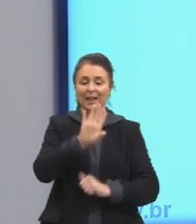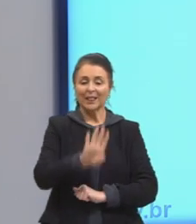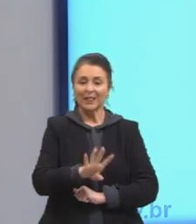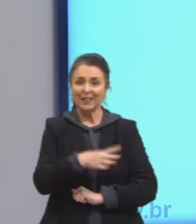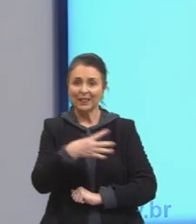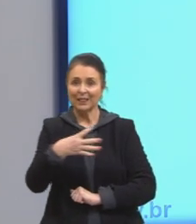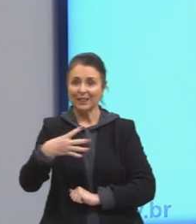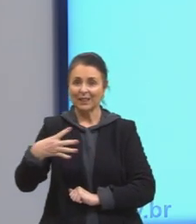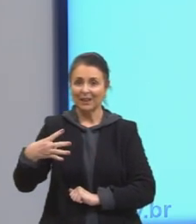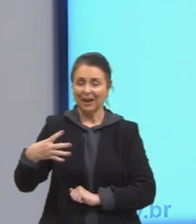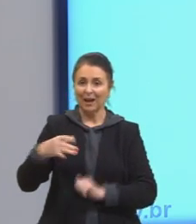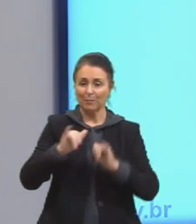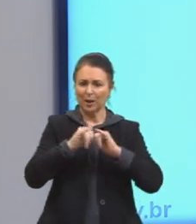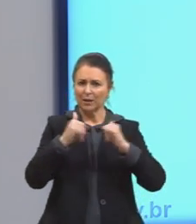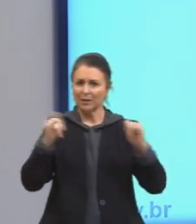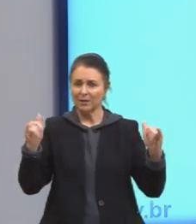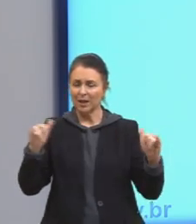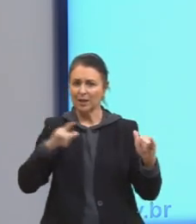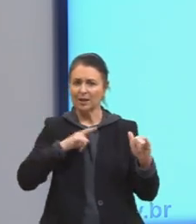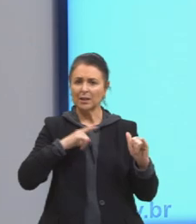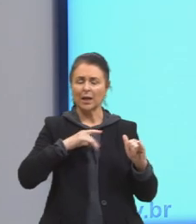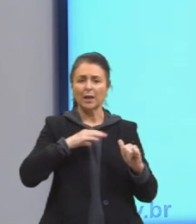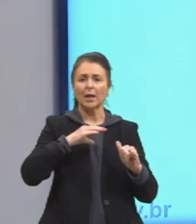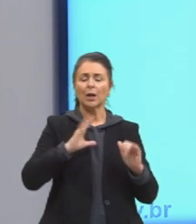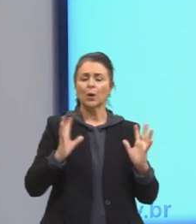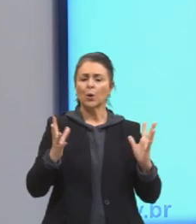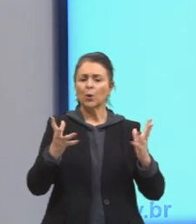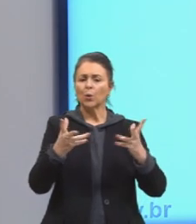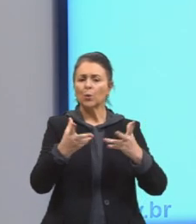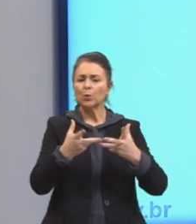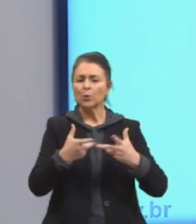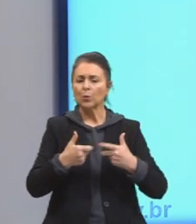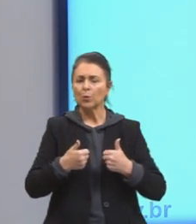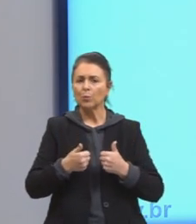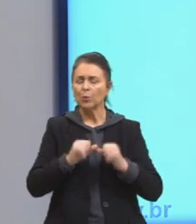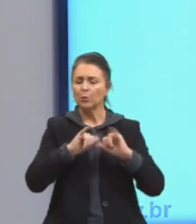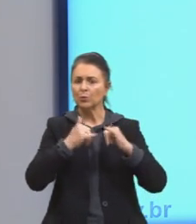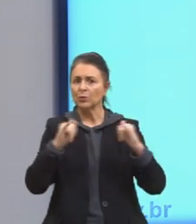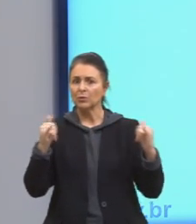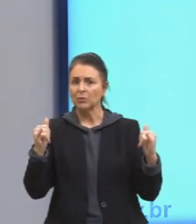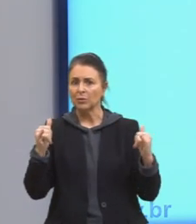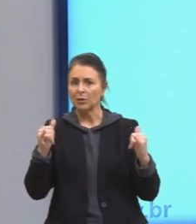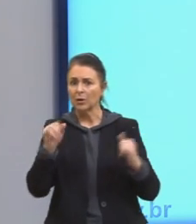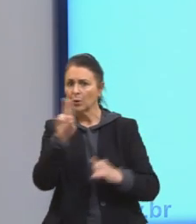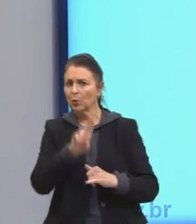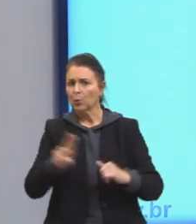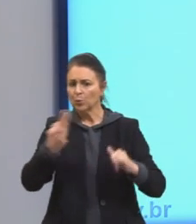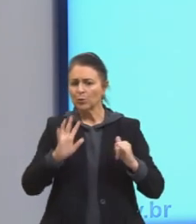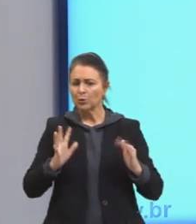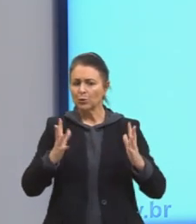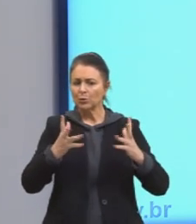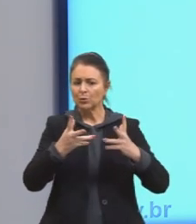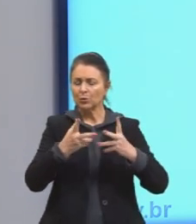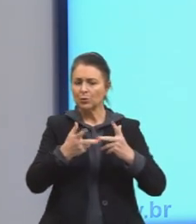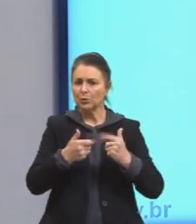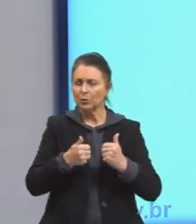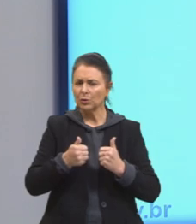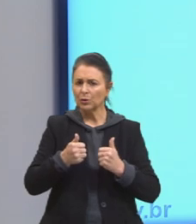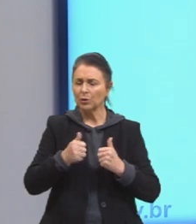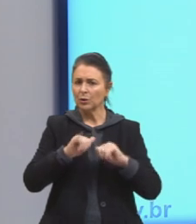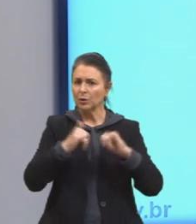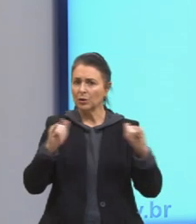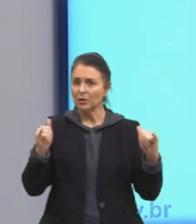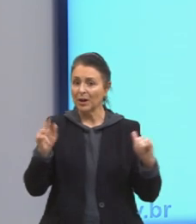tabela da energia Um item que fala consumo de energia certo e aqui o aumento aí né para vocês ver